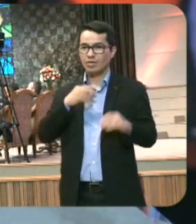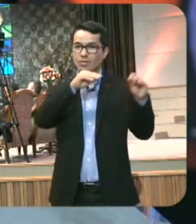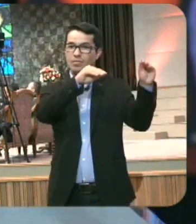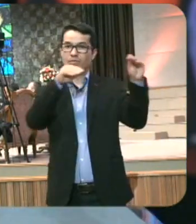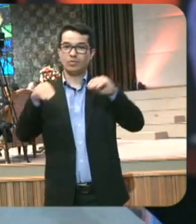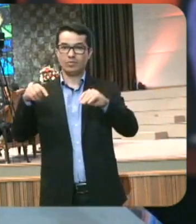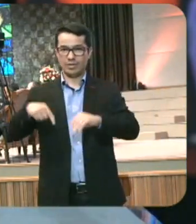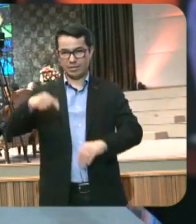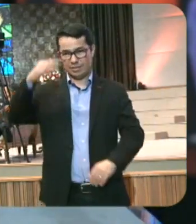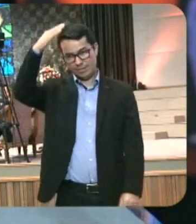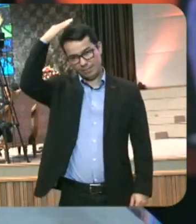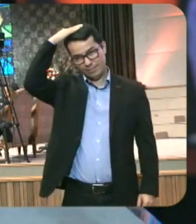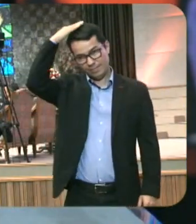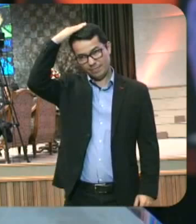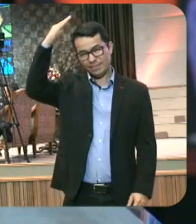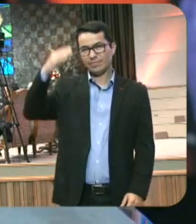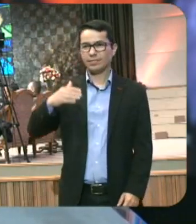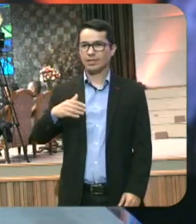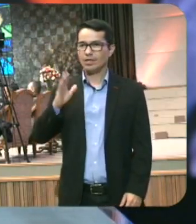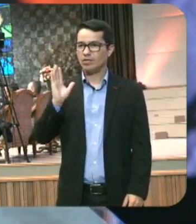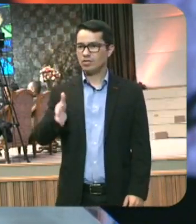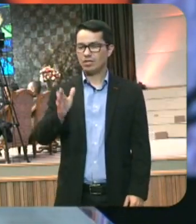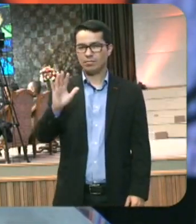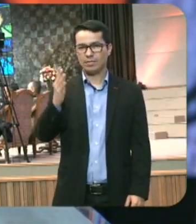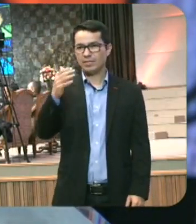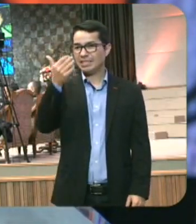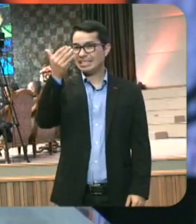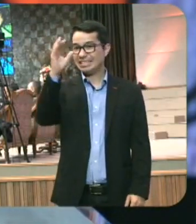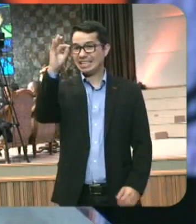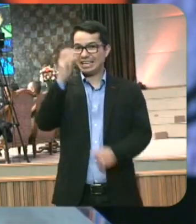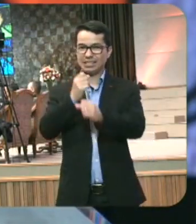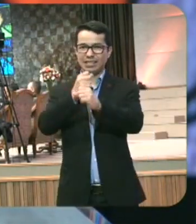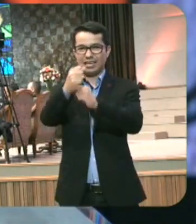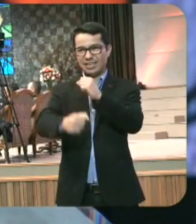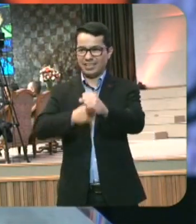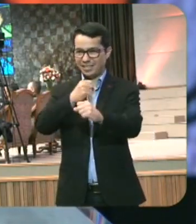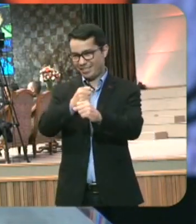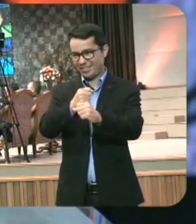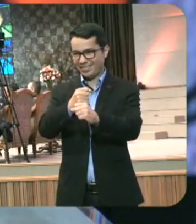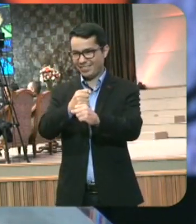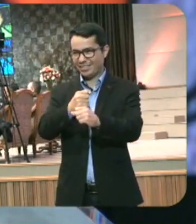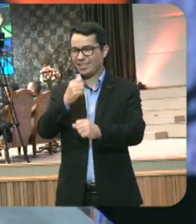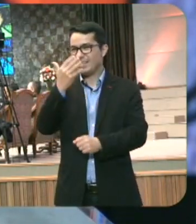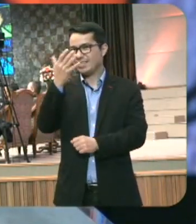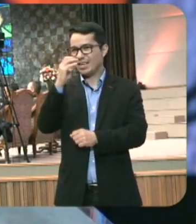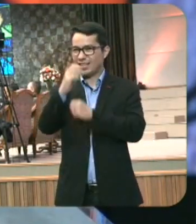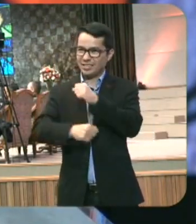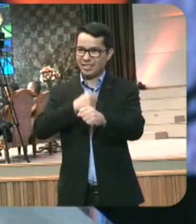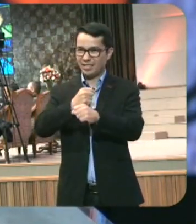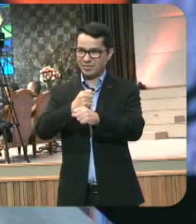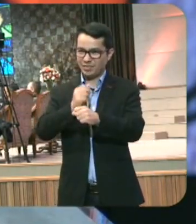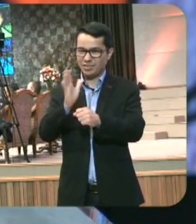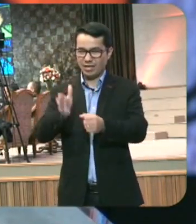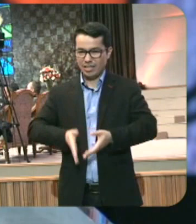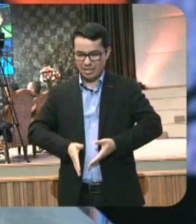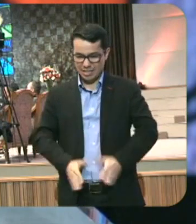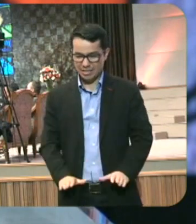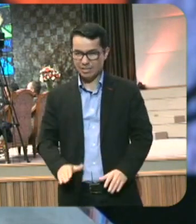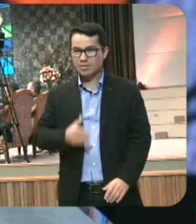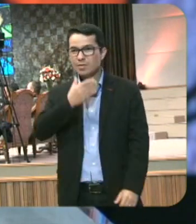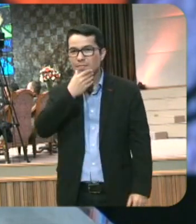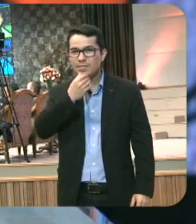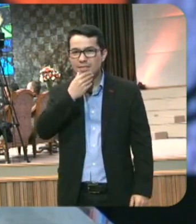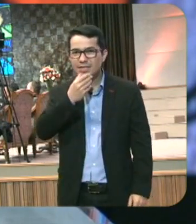anos, todos os dias de aniversário daquele menino que nasceu, a